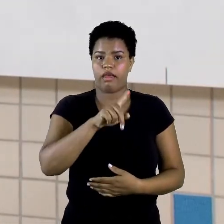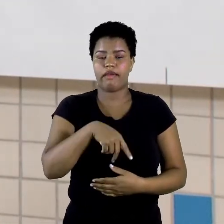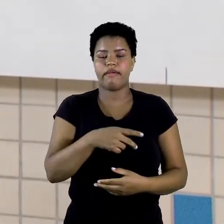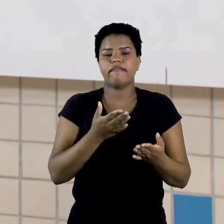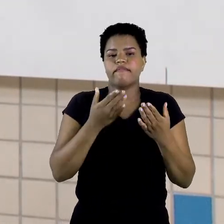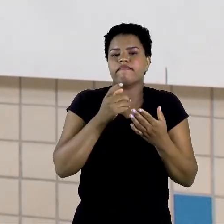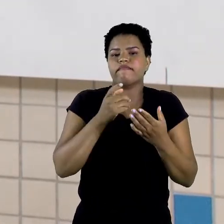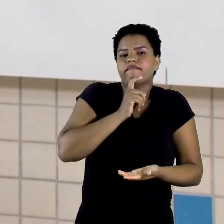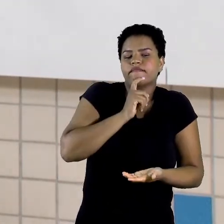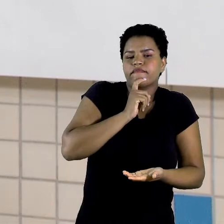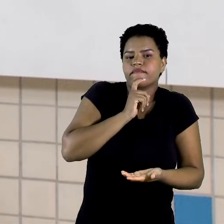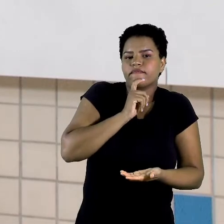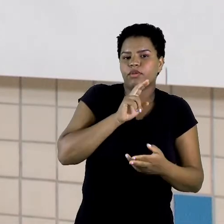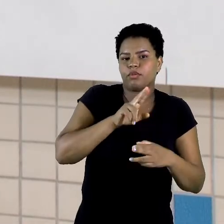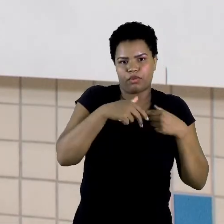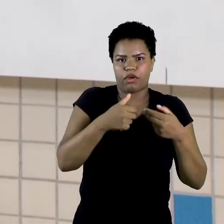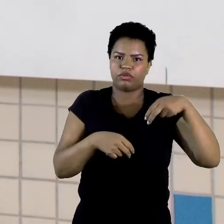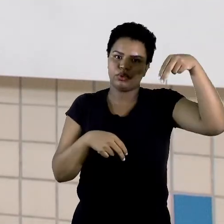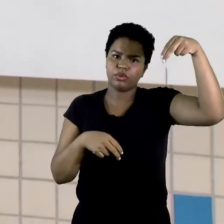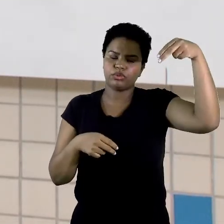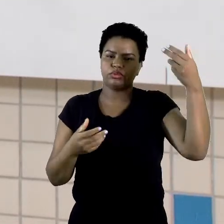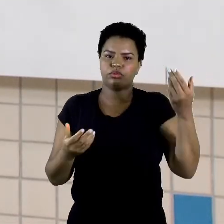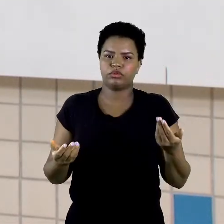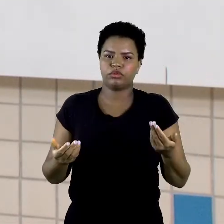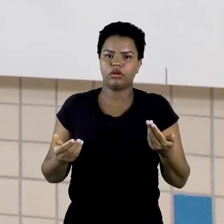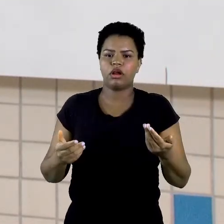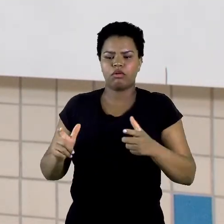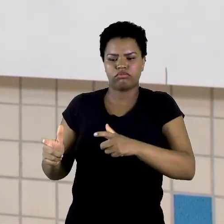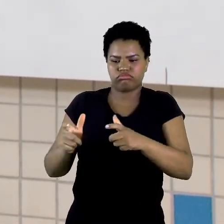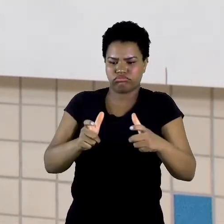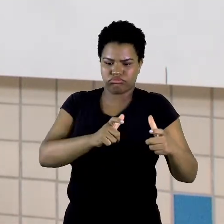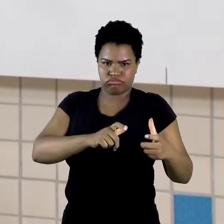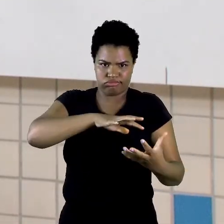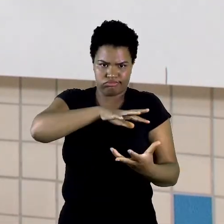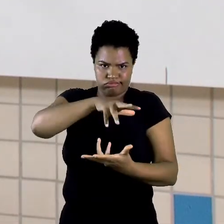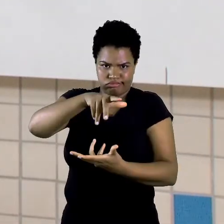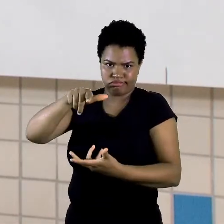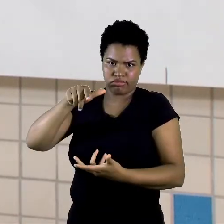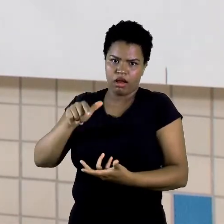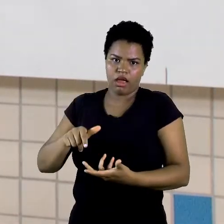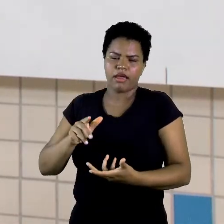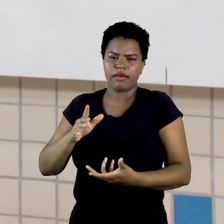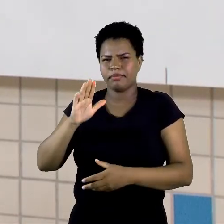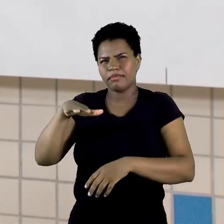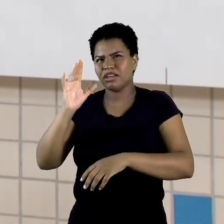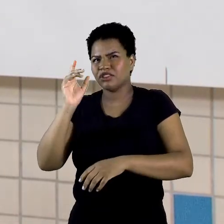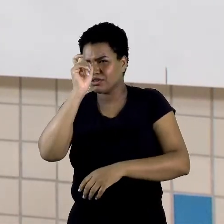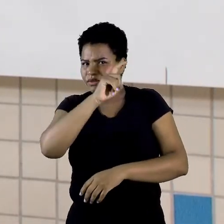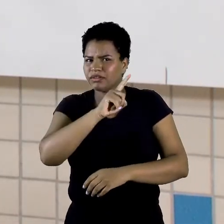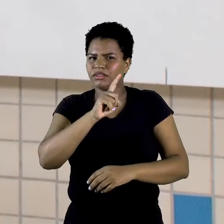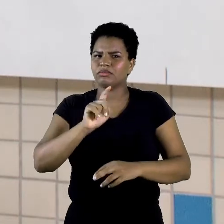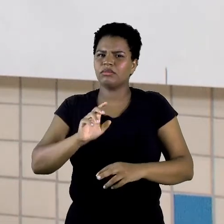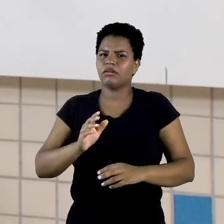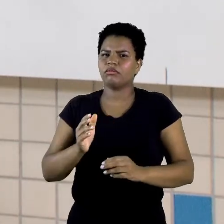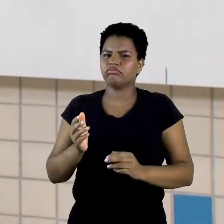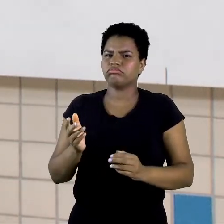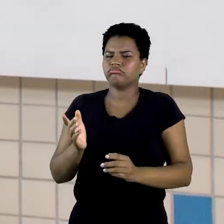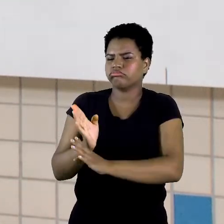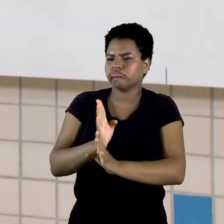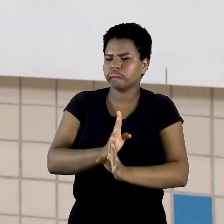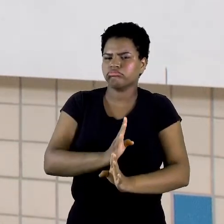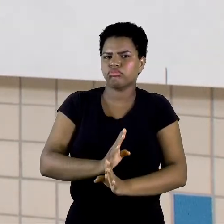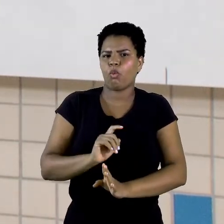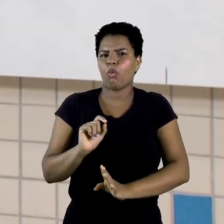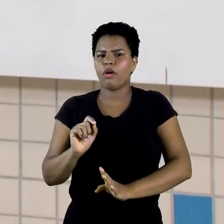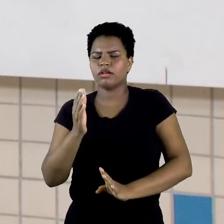norte. E vice-versa. Em algumas áreas do planeta é mais difícil distinguir essas